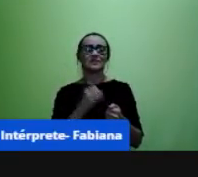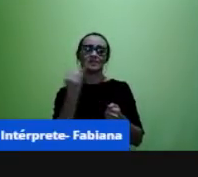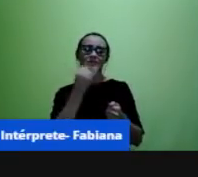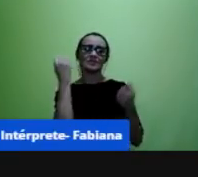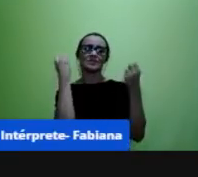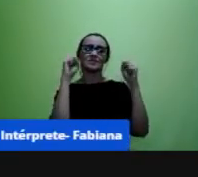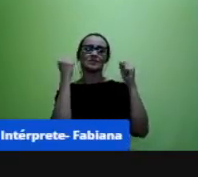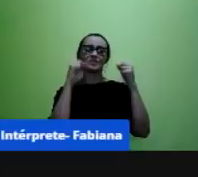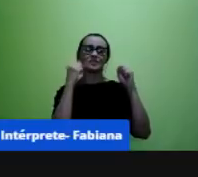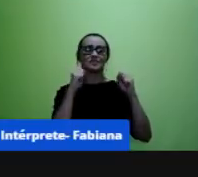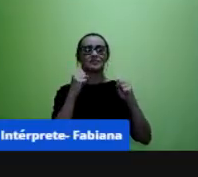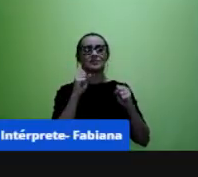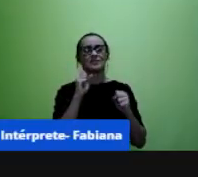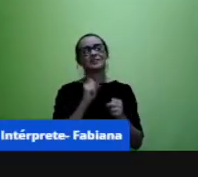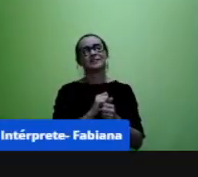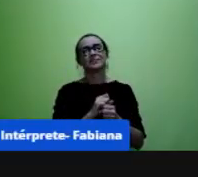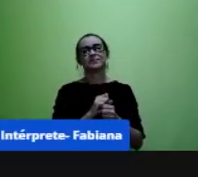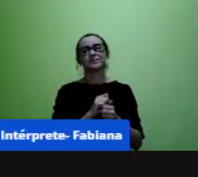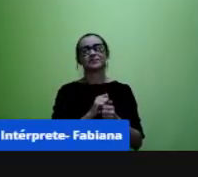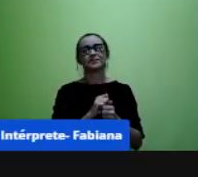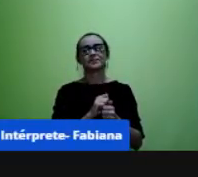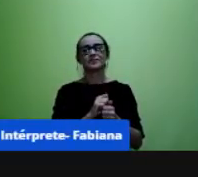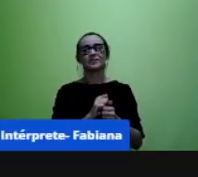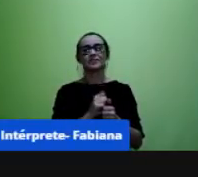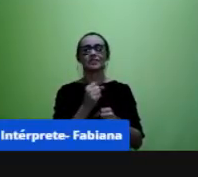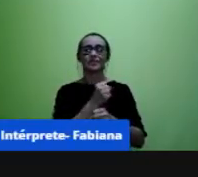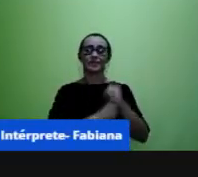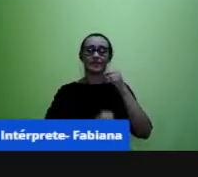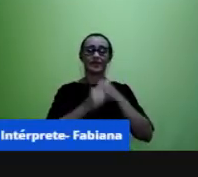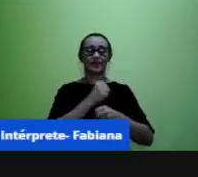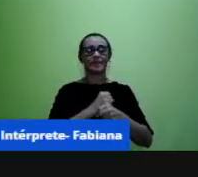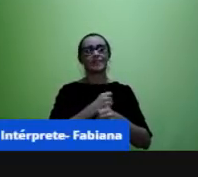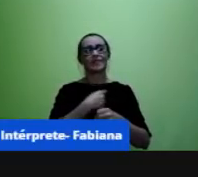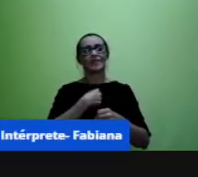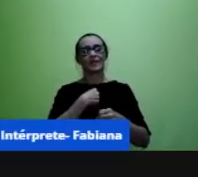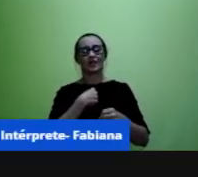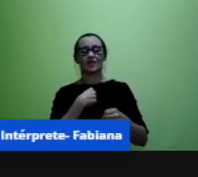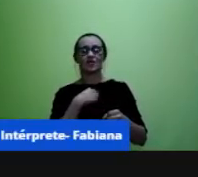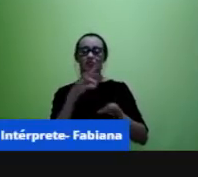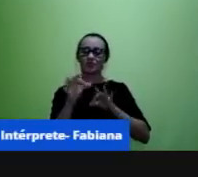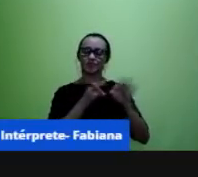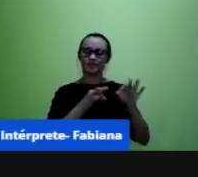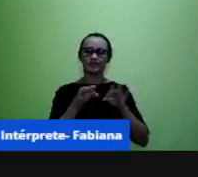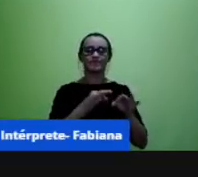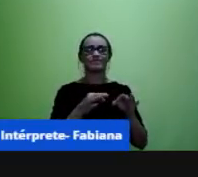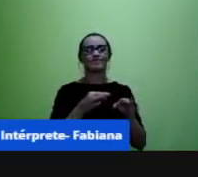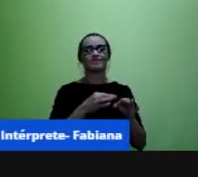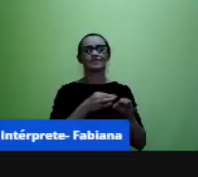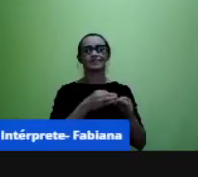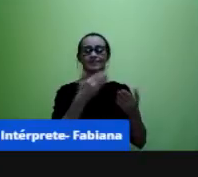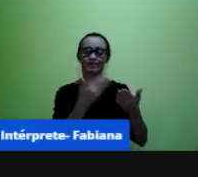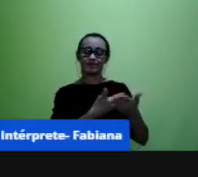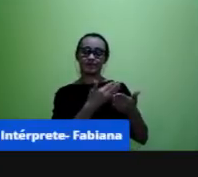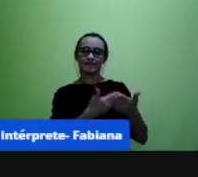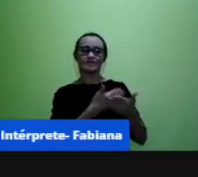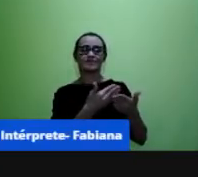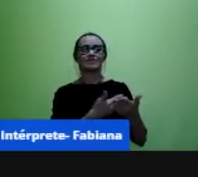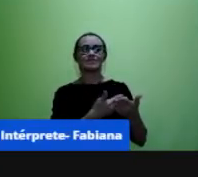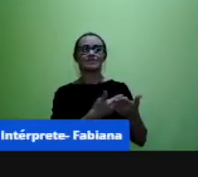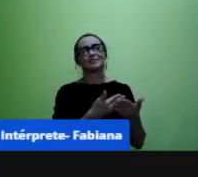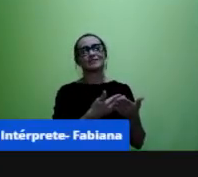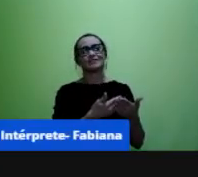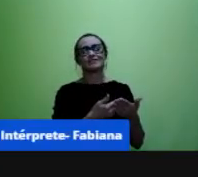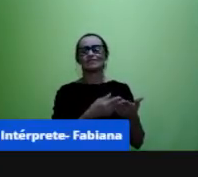criança. O ano passado, como era eu que produzia os cadernos, né, o planejamento já era feito junto com a produção dos